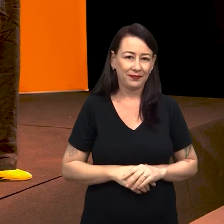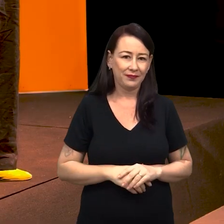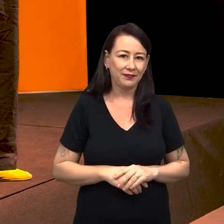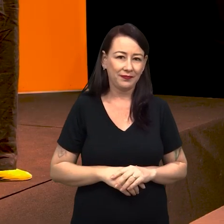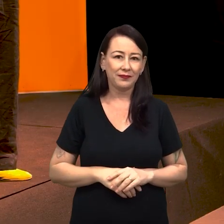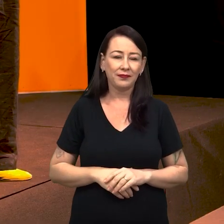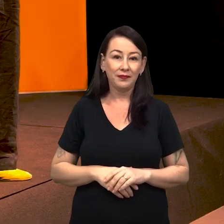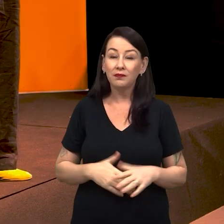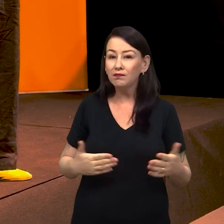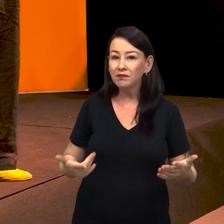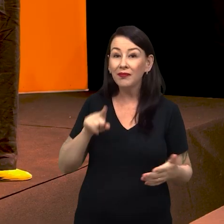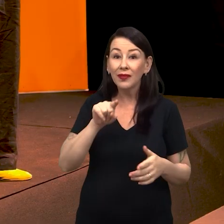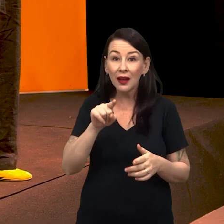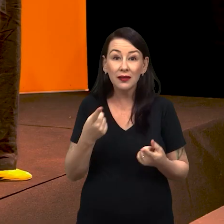E